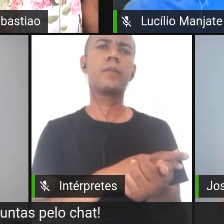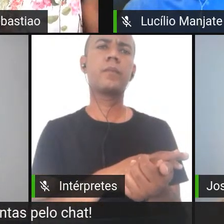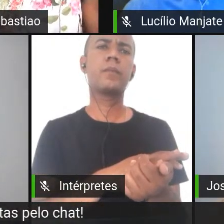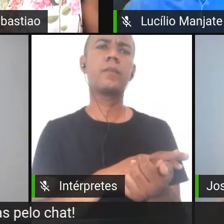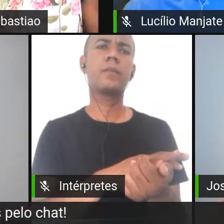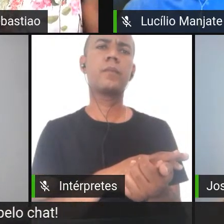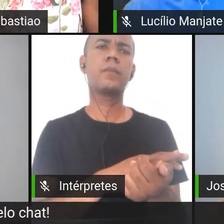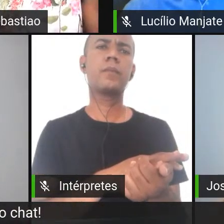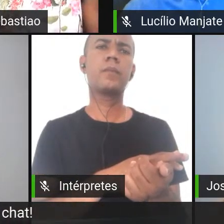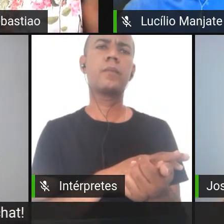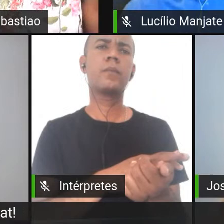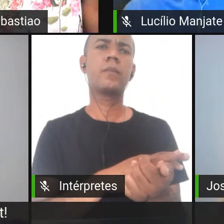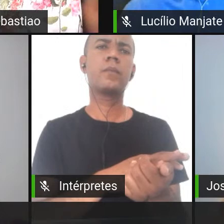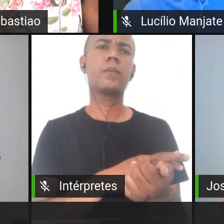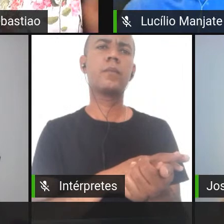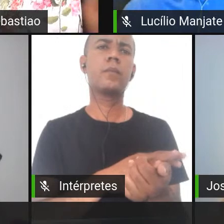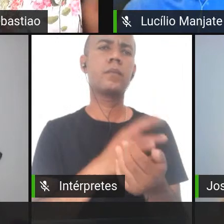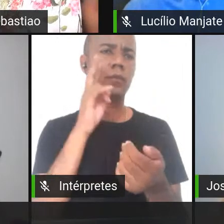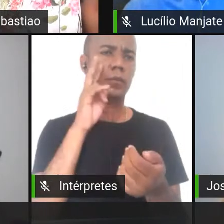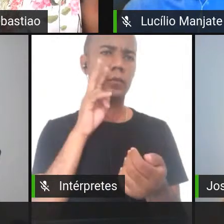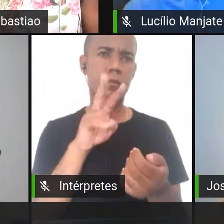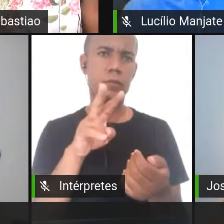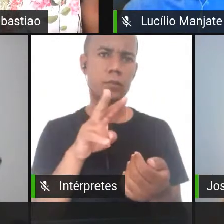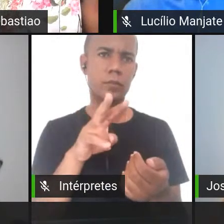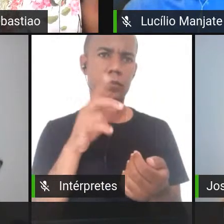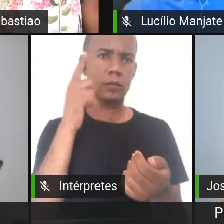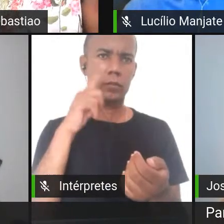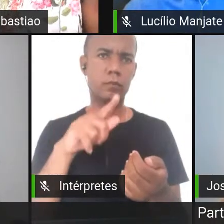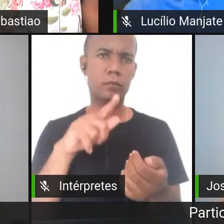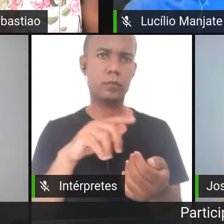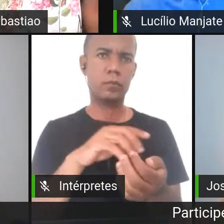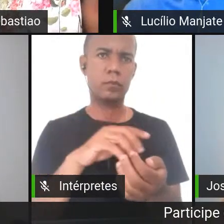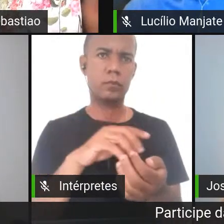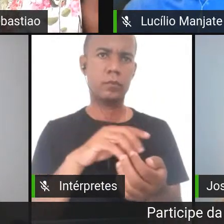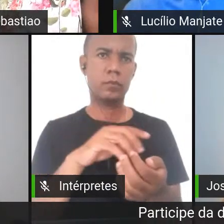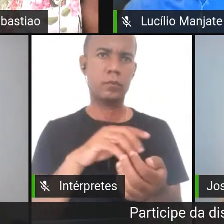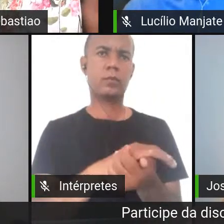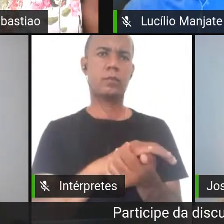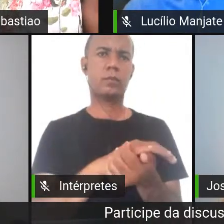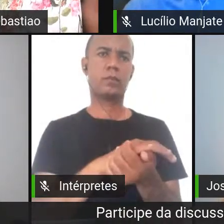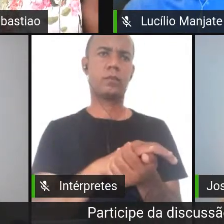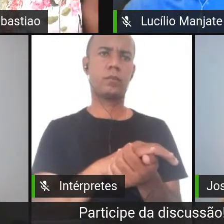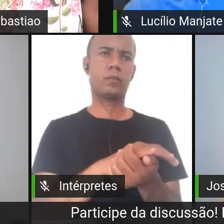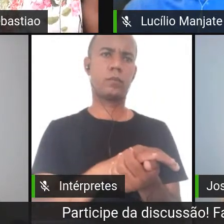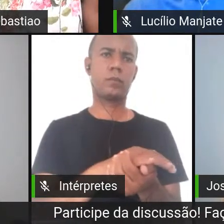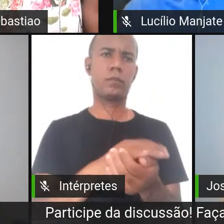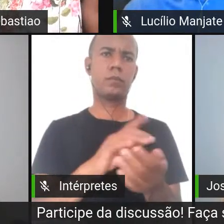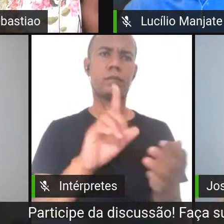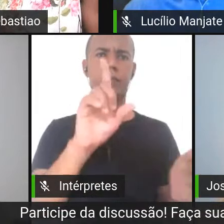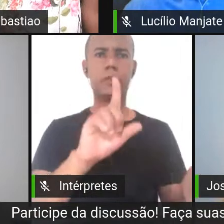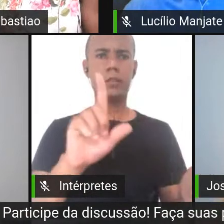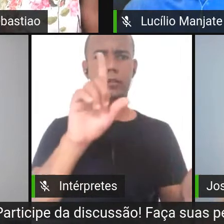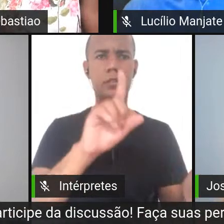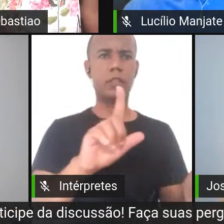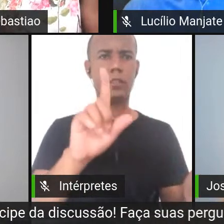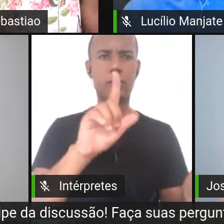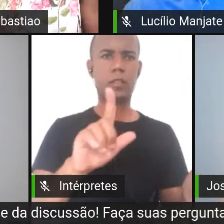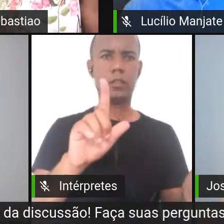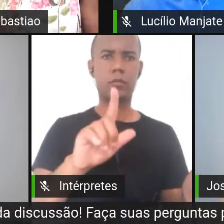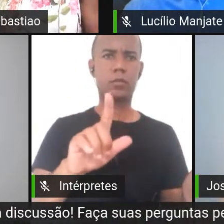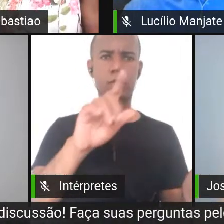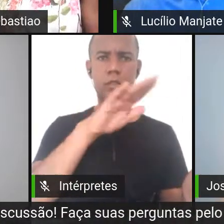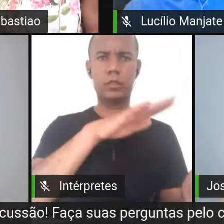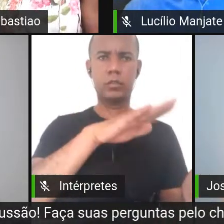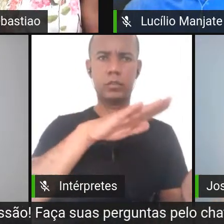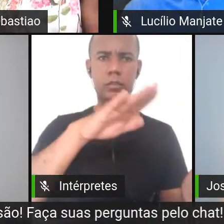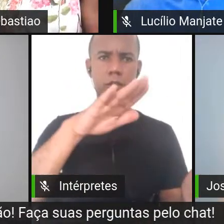é a sua percepção em relação a isso? Em relação à literatura infanto-juvenil, estamos ainda a rebater a pergunta que a Denise nos colocou